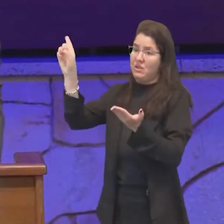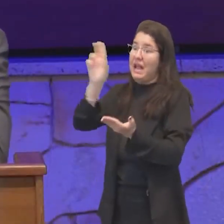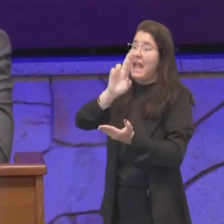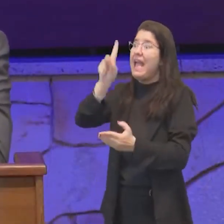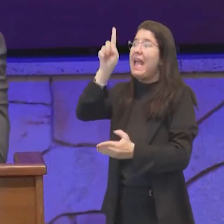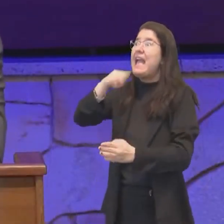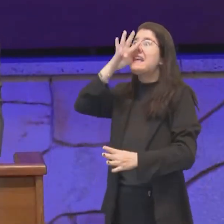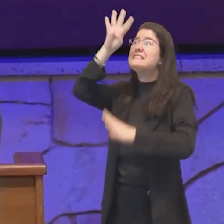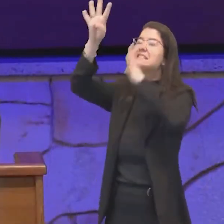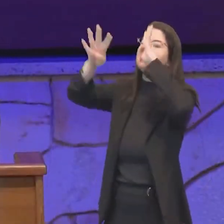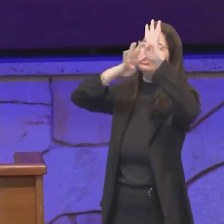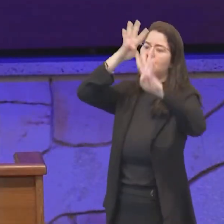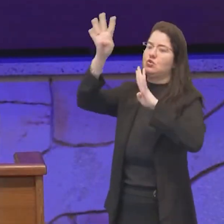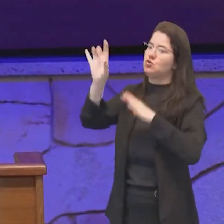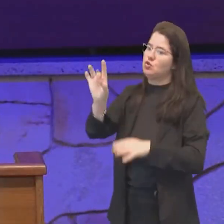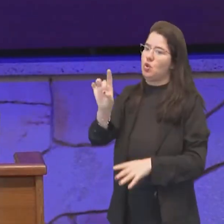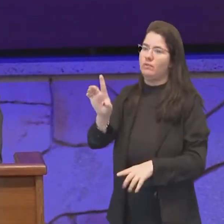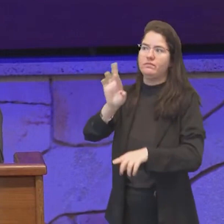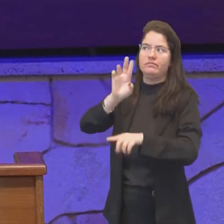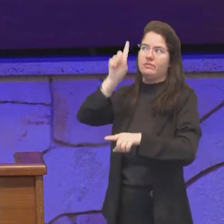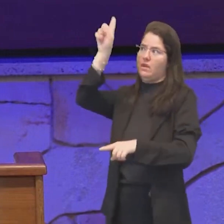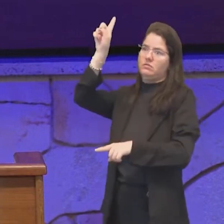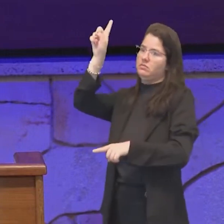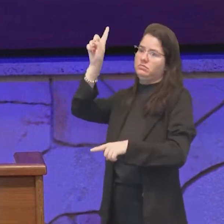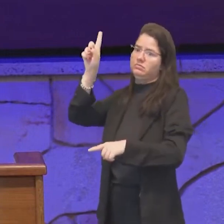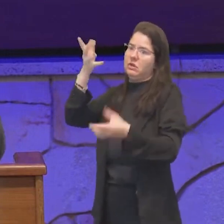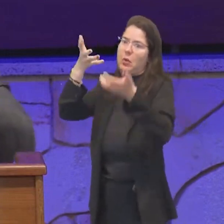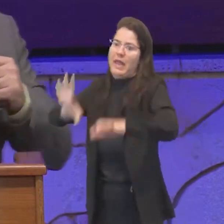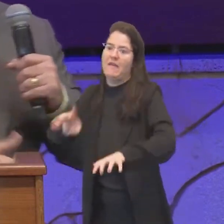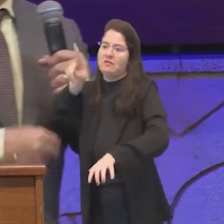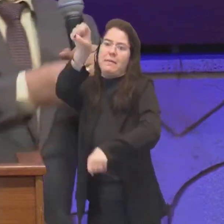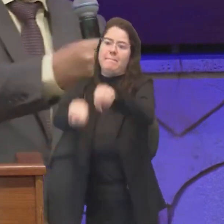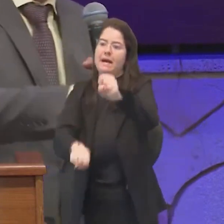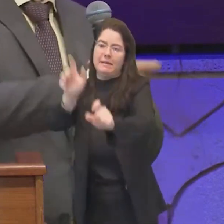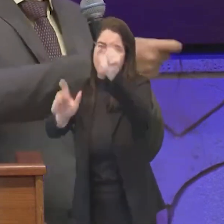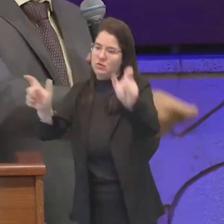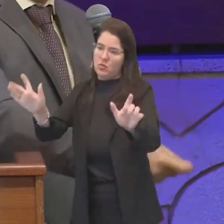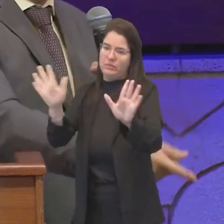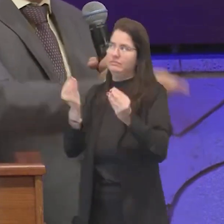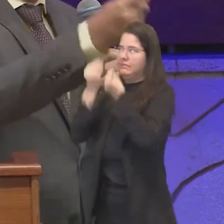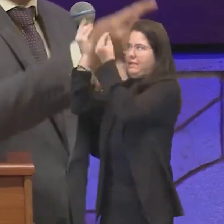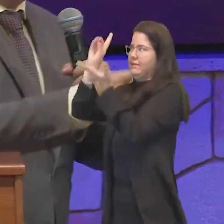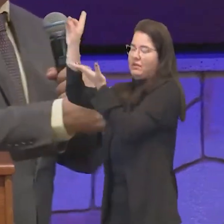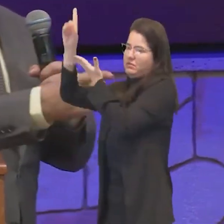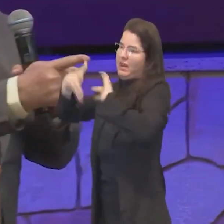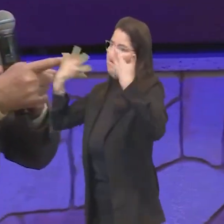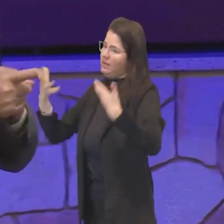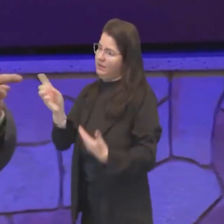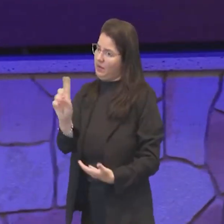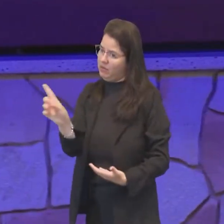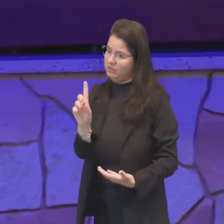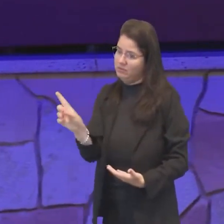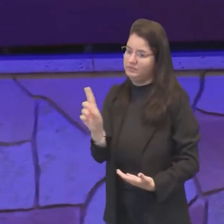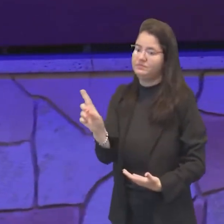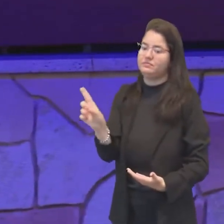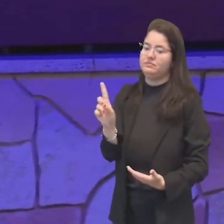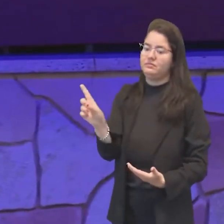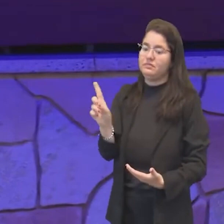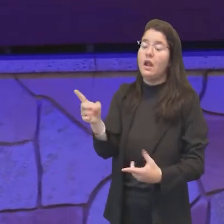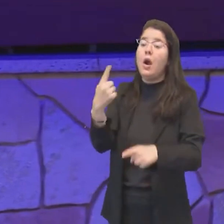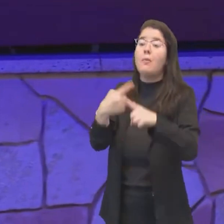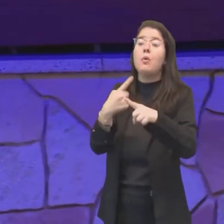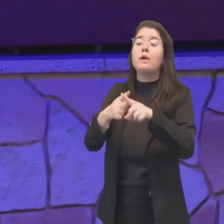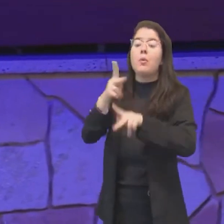pudessem entender que ainda que eles sacrificassem um membro da família, o primogênito, que era considerado a pessoa